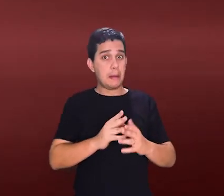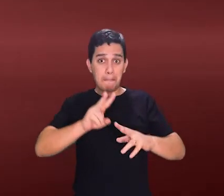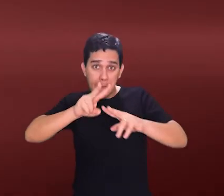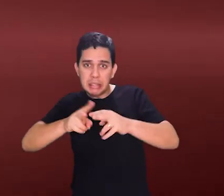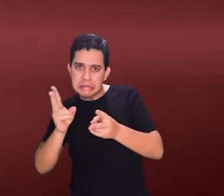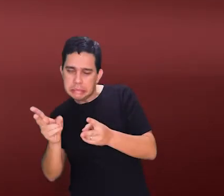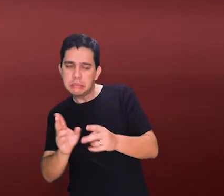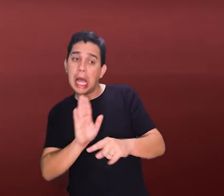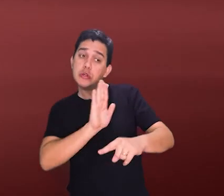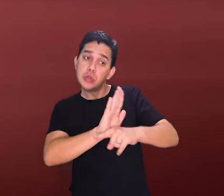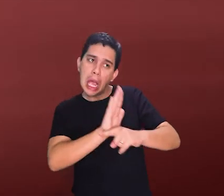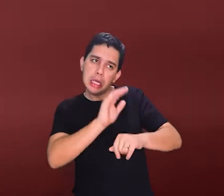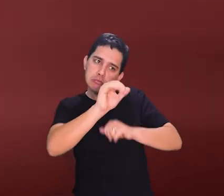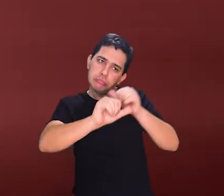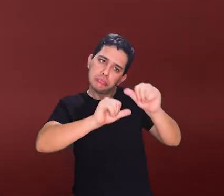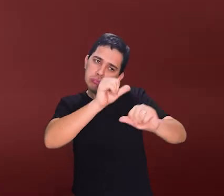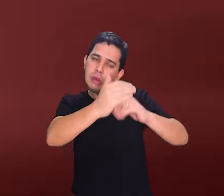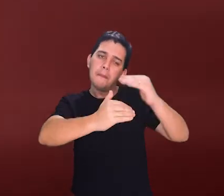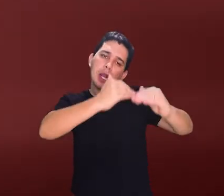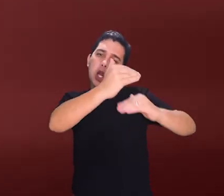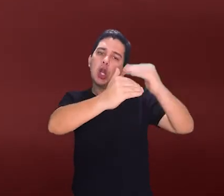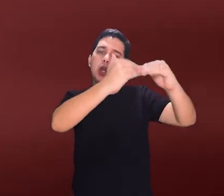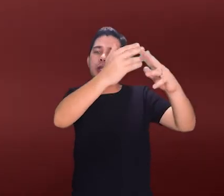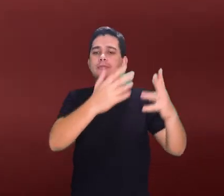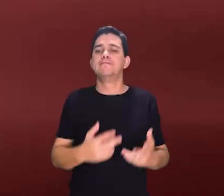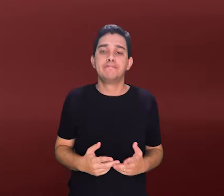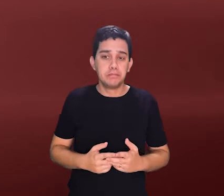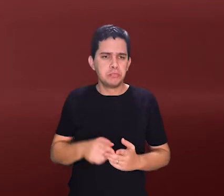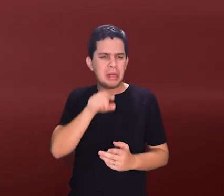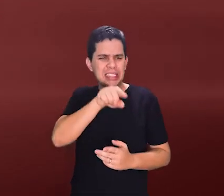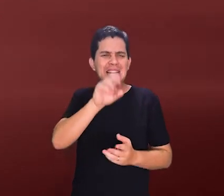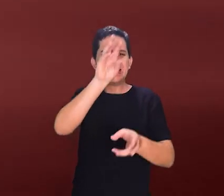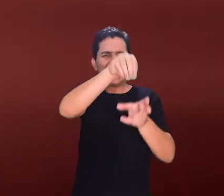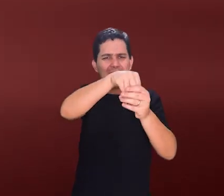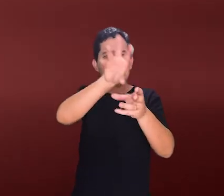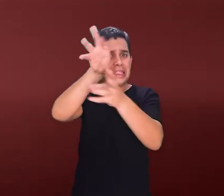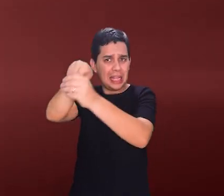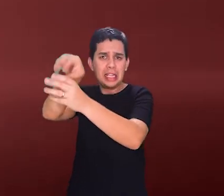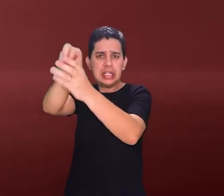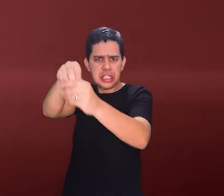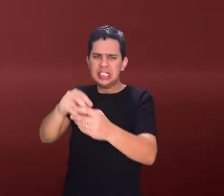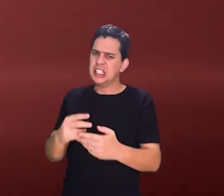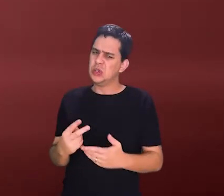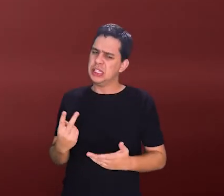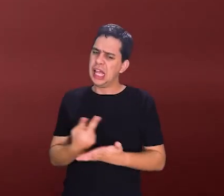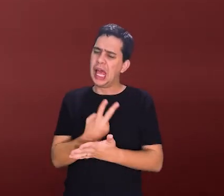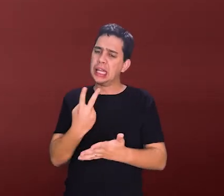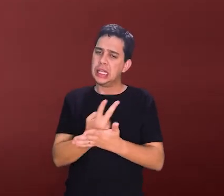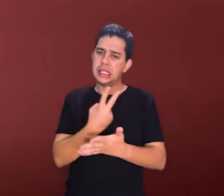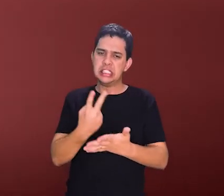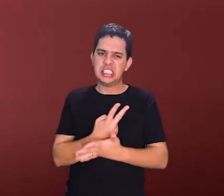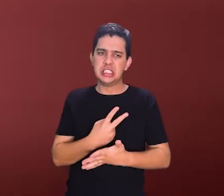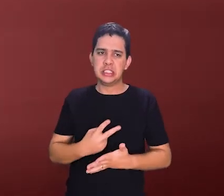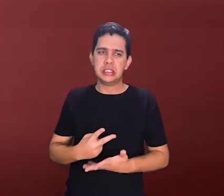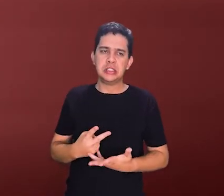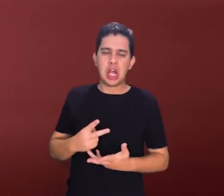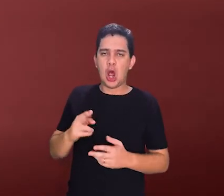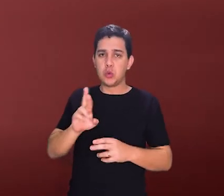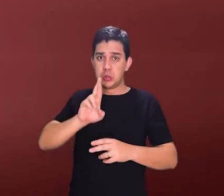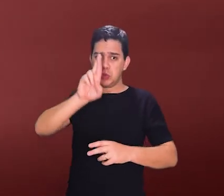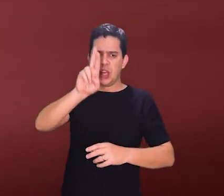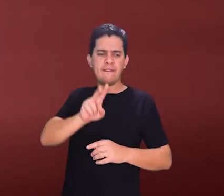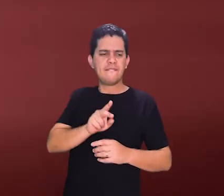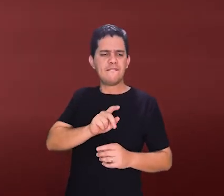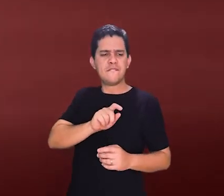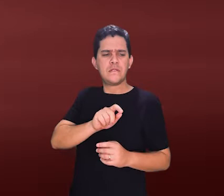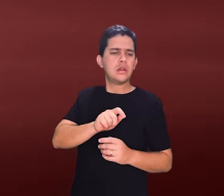repressão, e a apuração dessas condutas desviantes, muitas vezes de agentes socioeducativos, em detrimento dos adolescentes